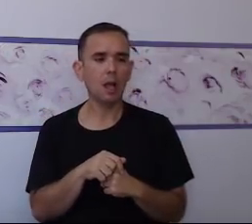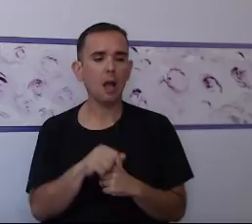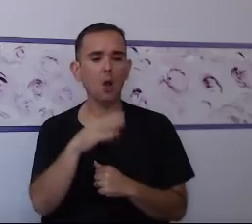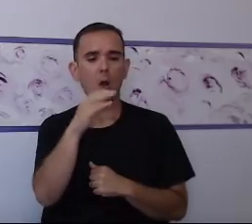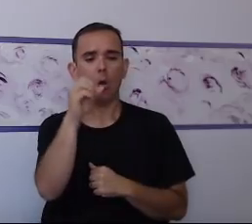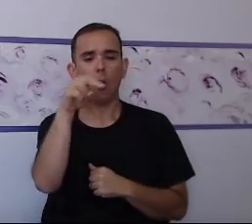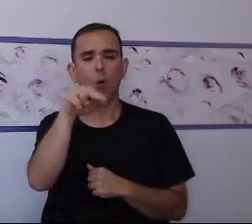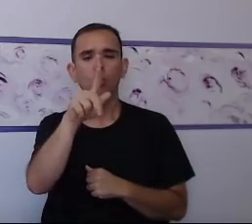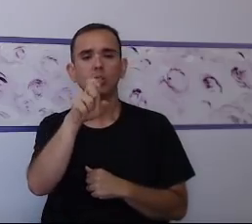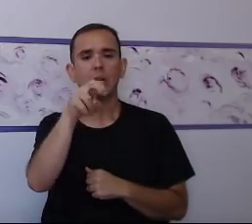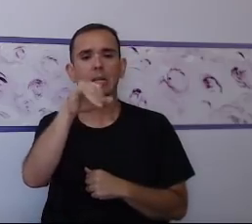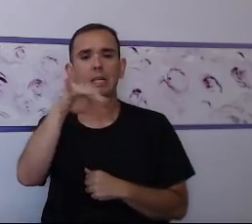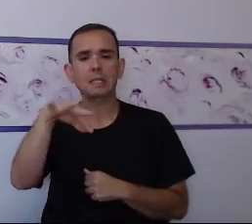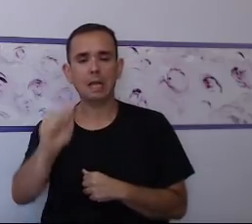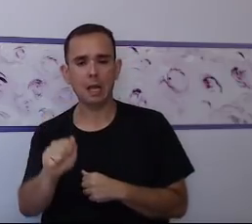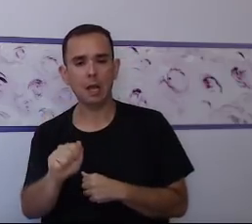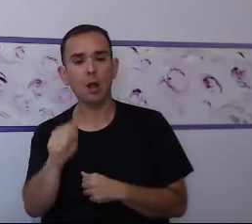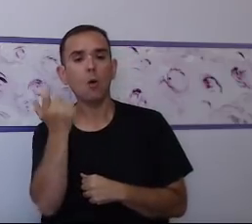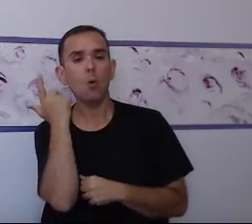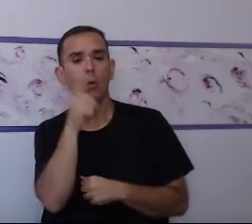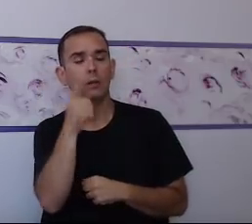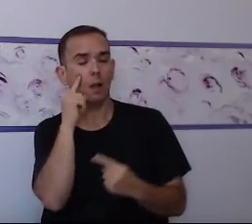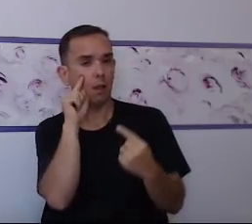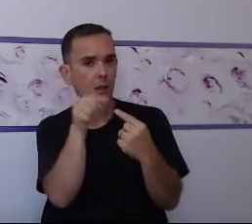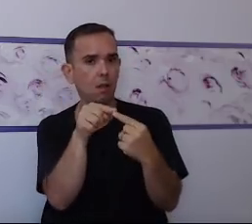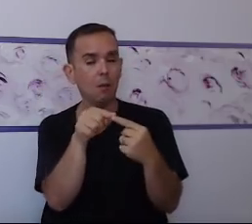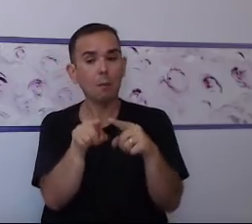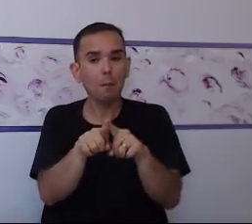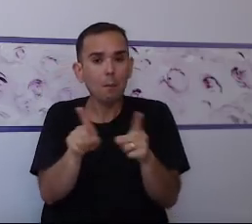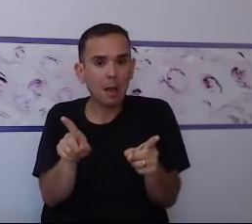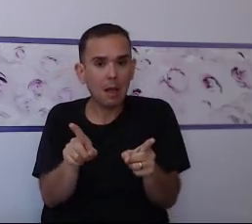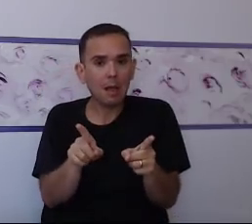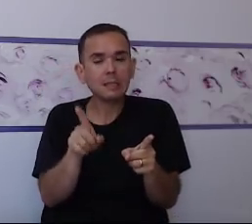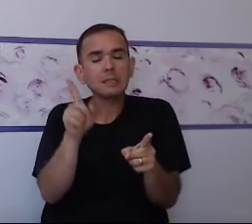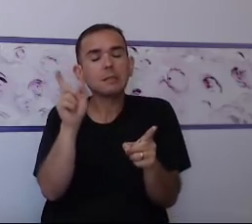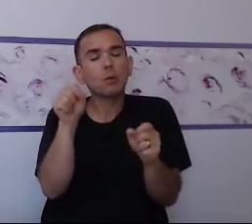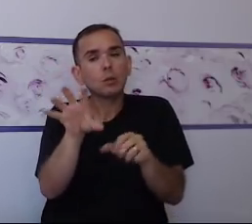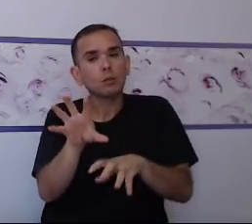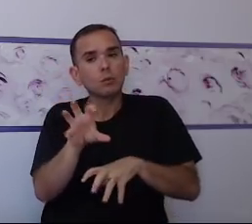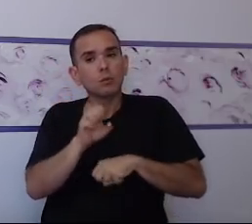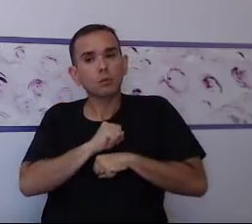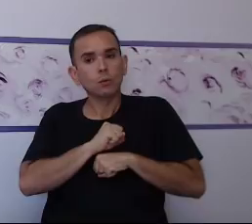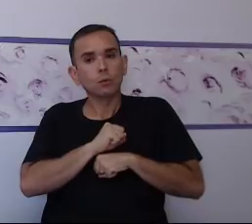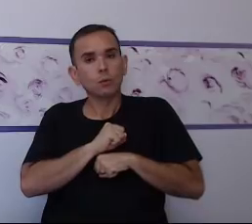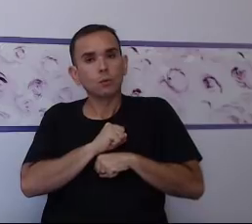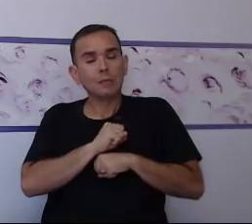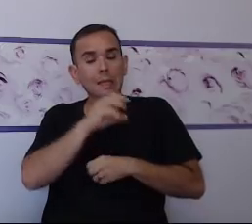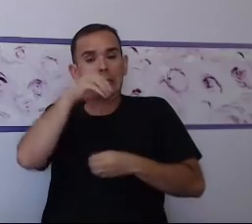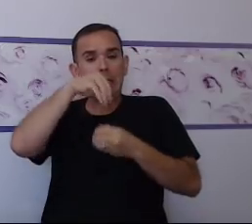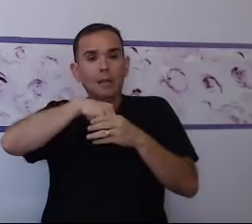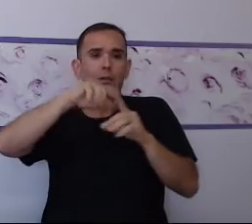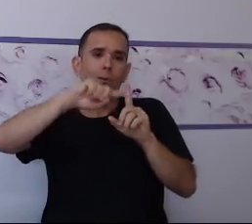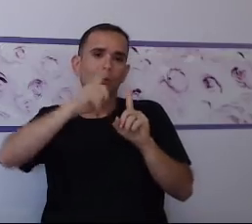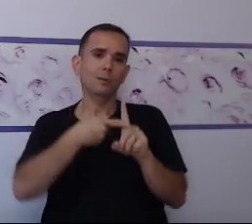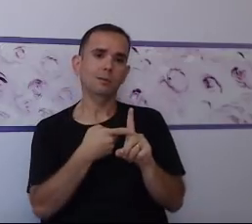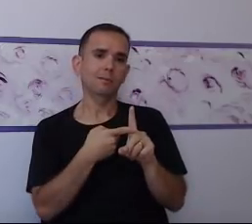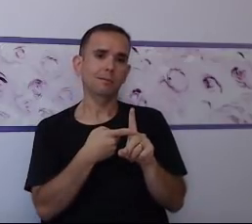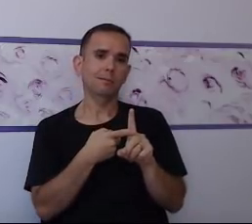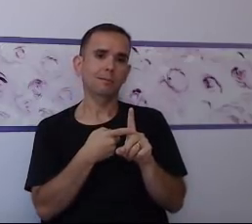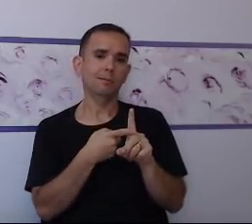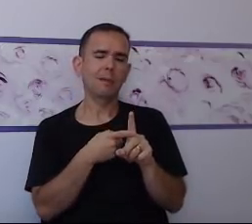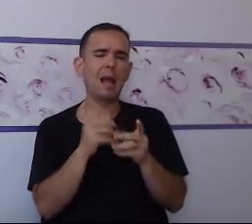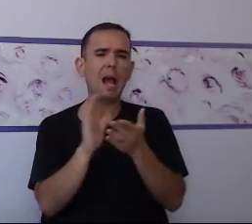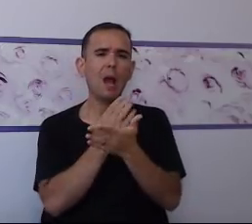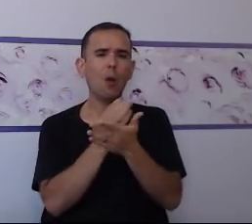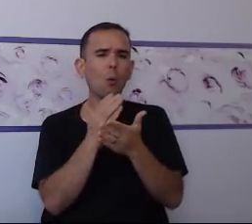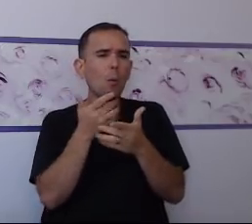nascer, também a gente consegue diagnosticar, porém, ela pode ser adquirida na fase intrauterina. Então, algum problema